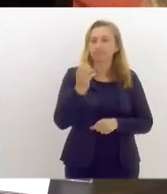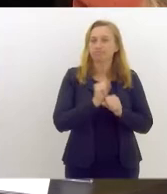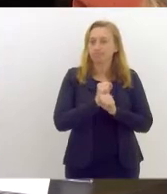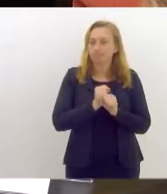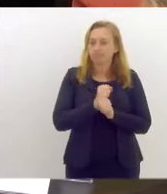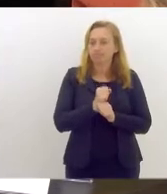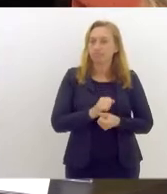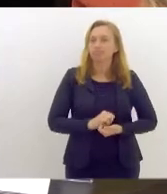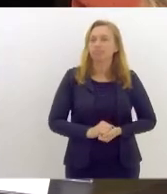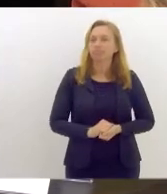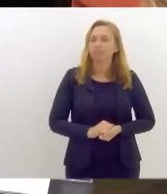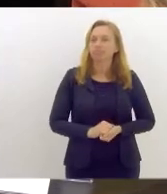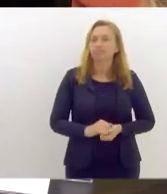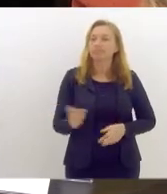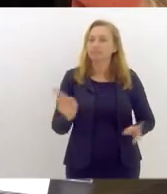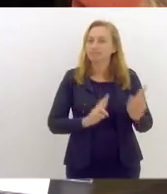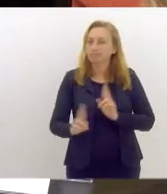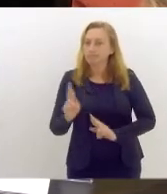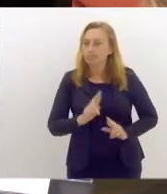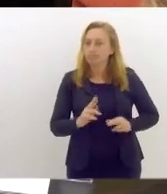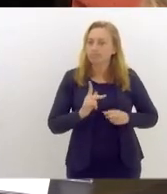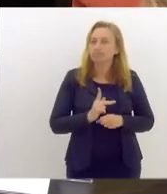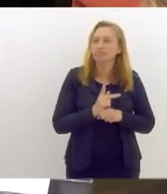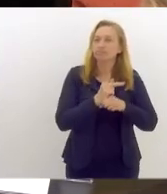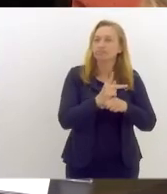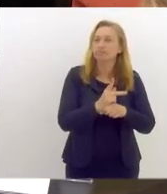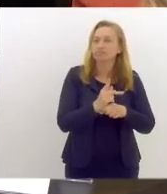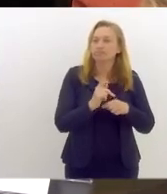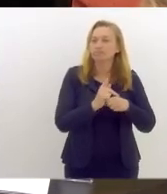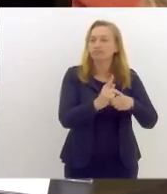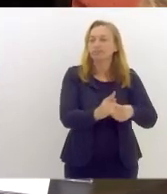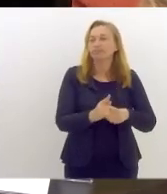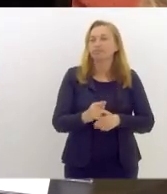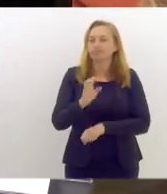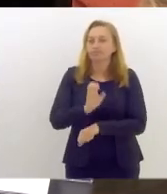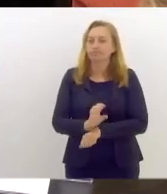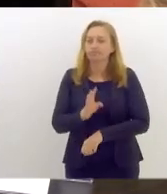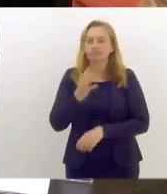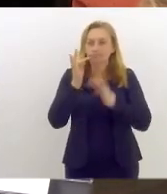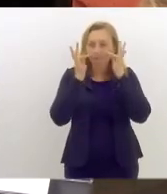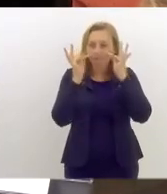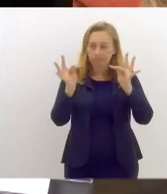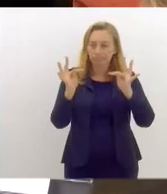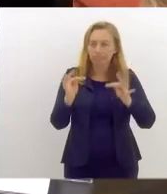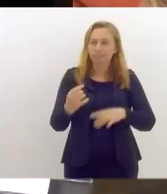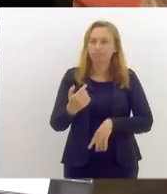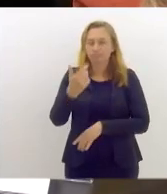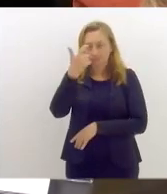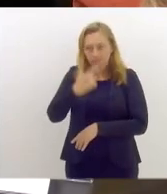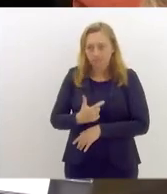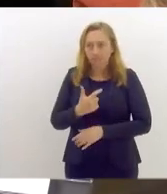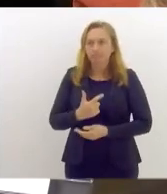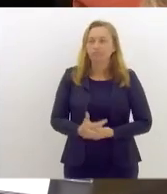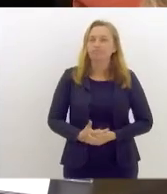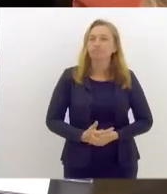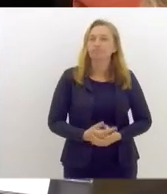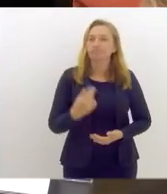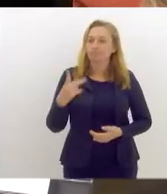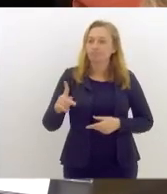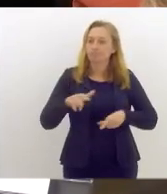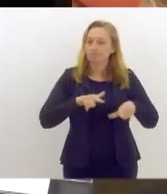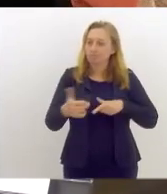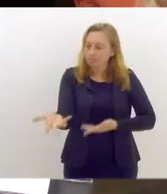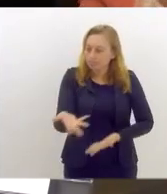e com relação a procuradoria do estado sou testemunha de sua Incondicional